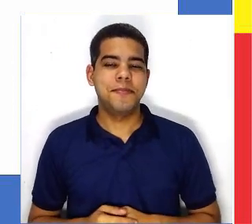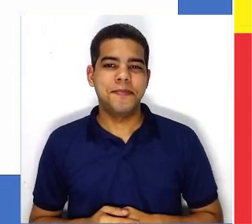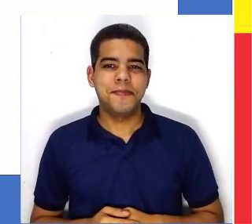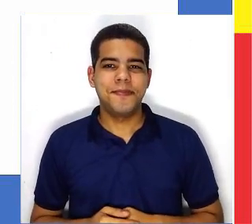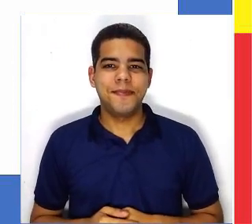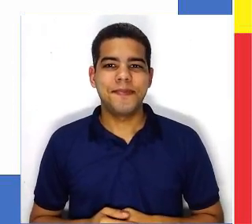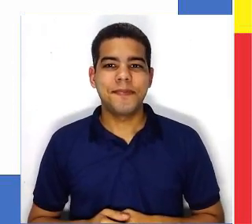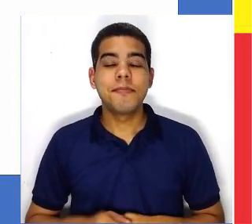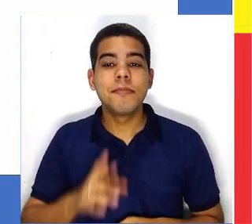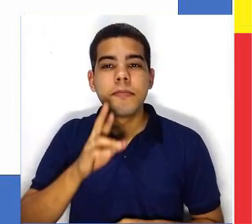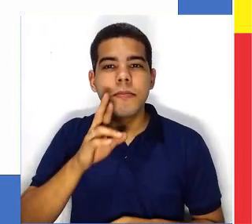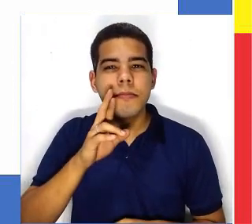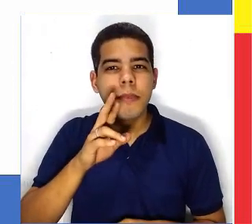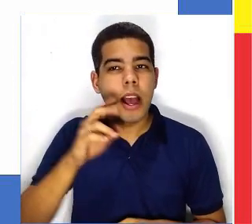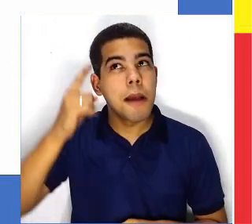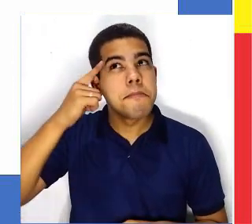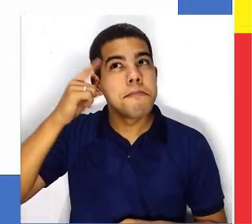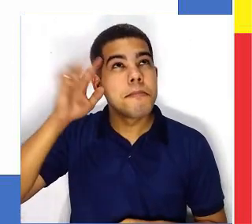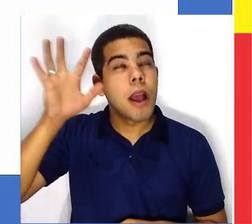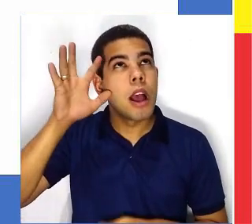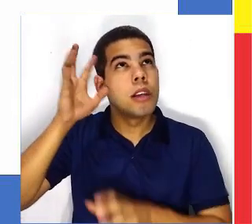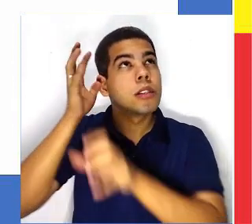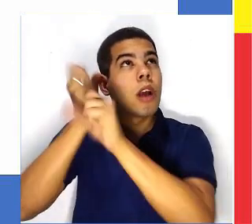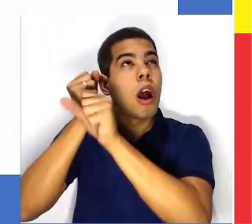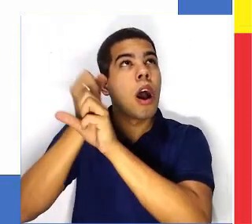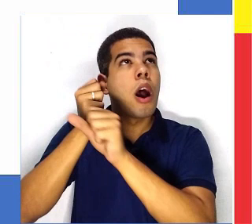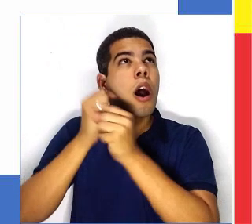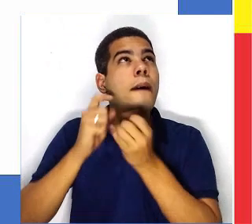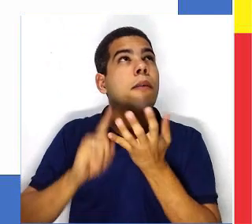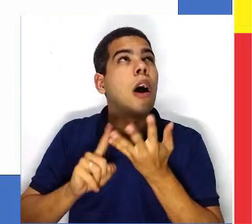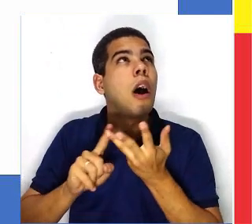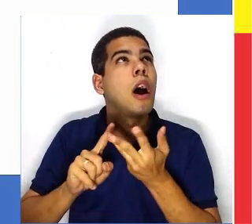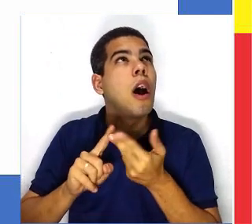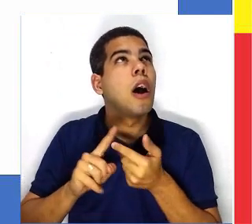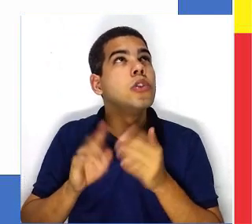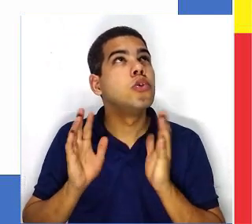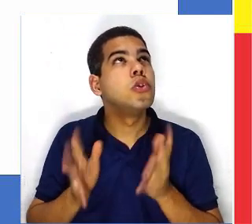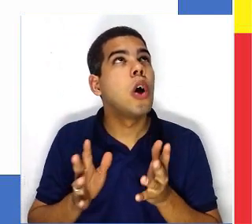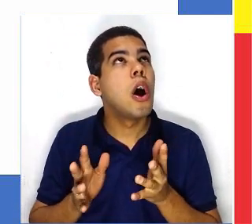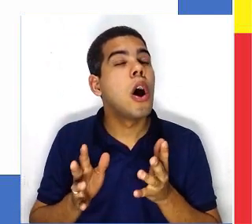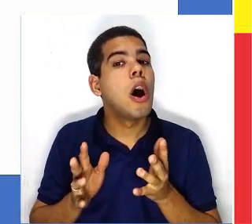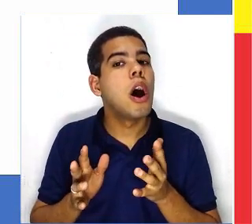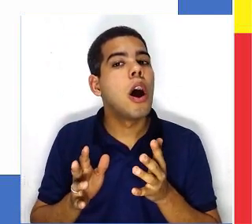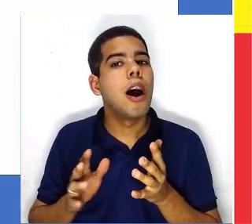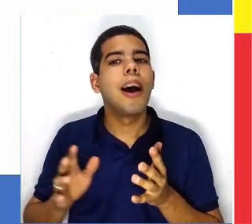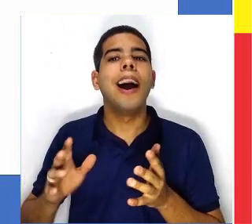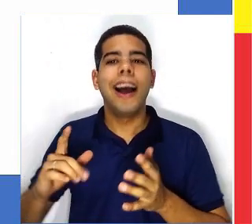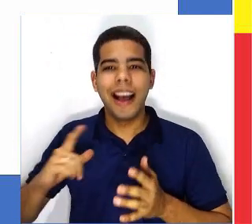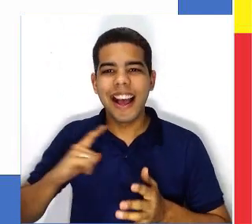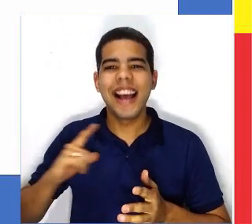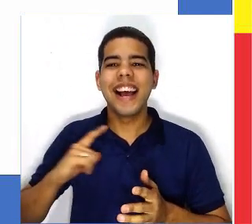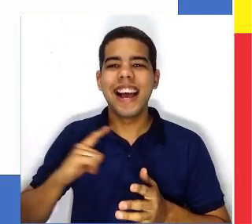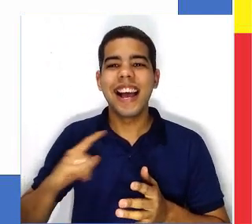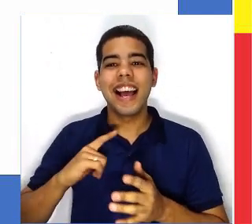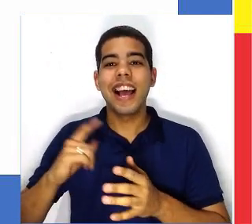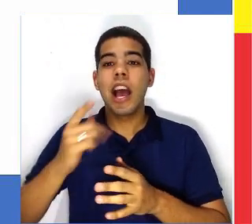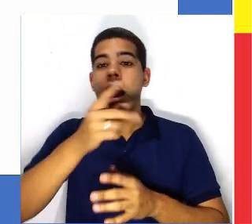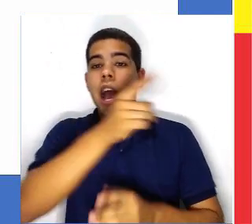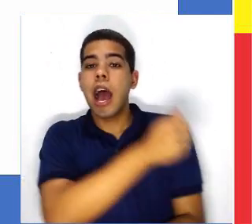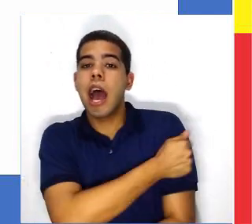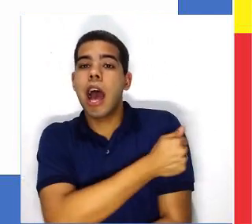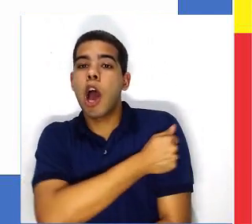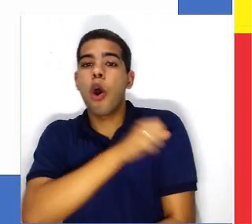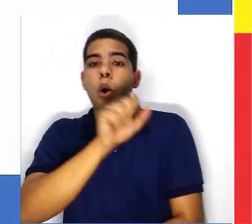Bom, agora que você já pensou, já calculou, tenho certeza que você já descobriu. 82